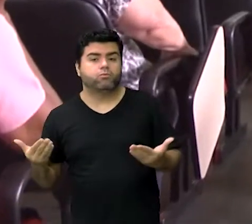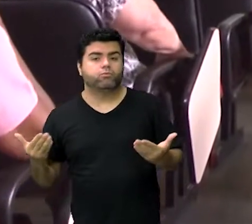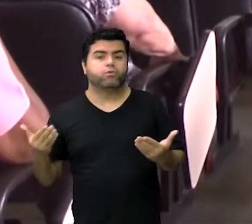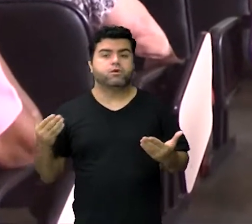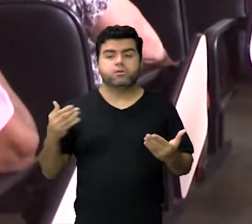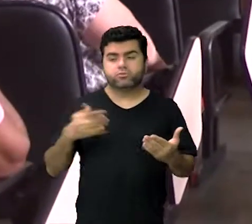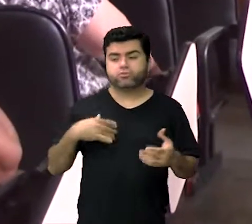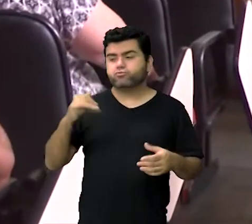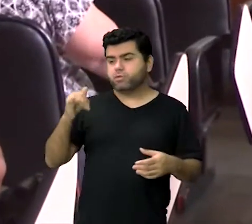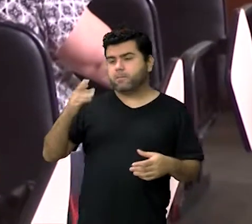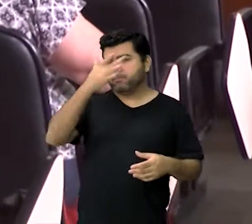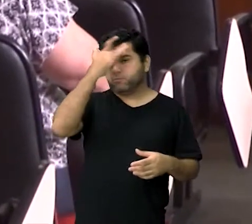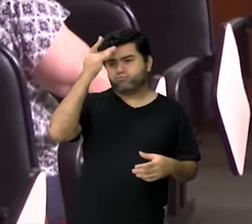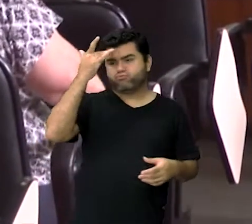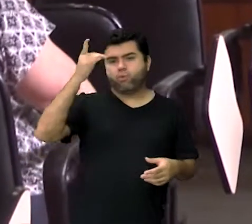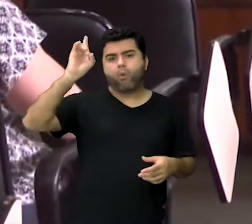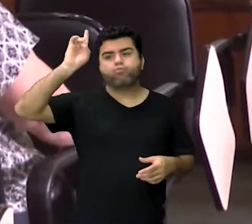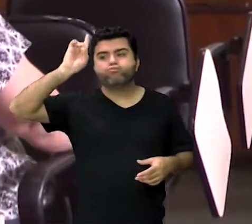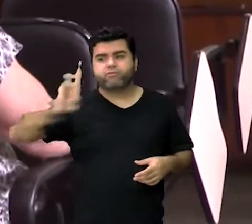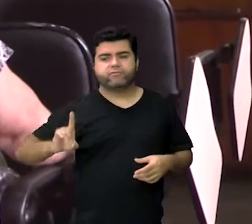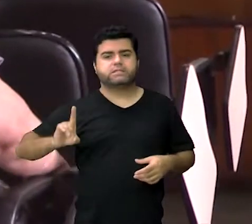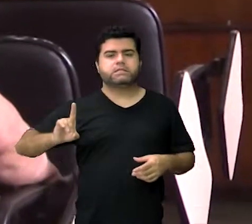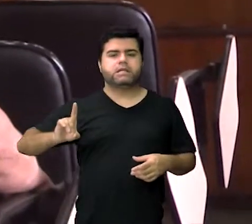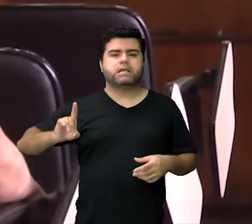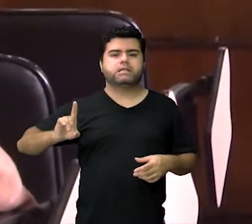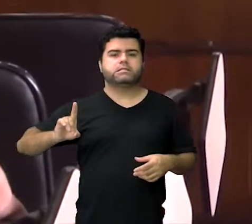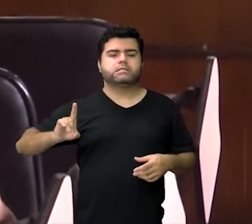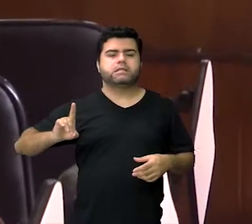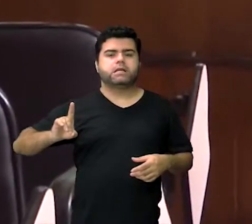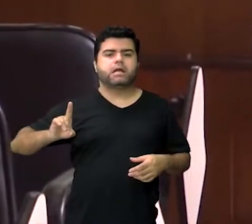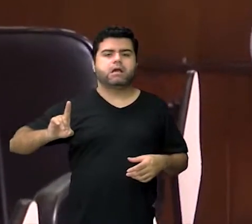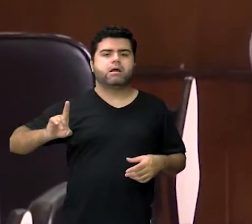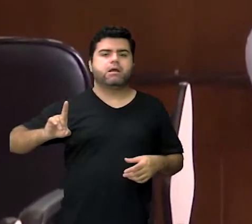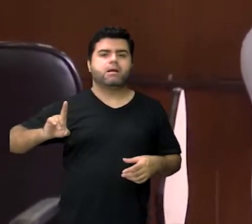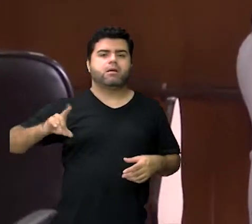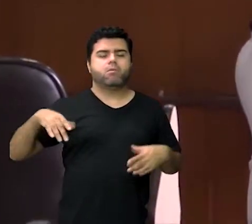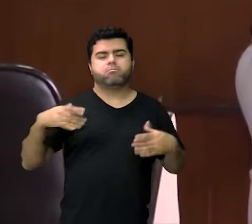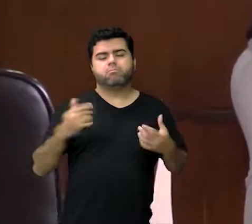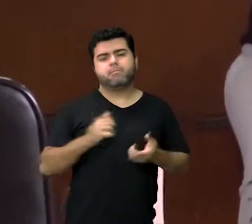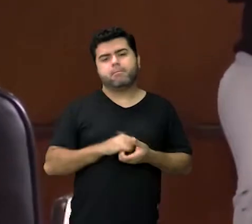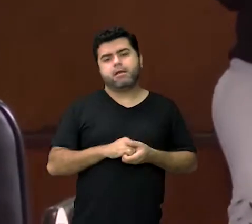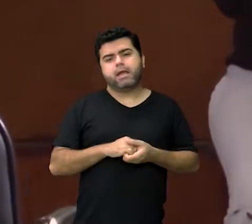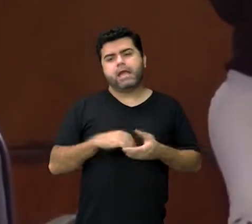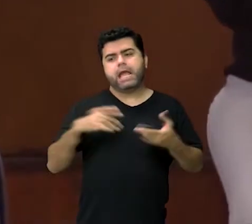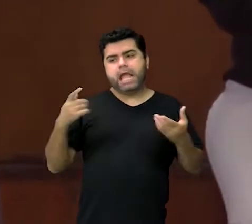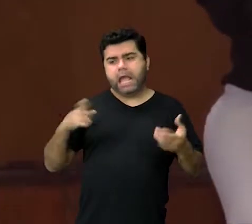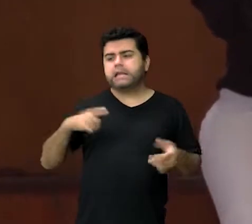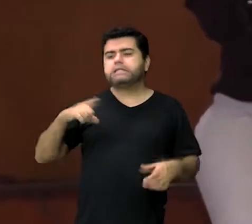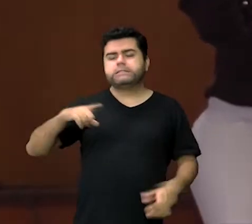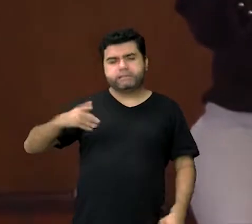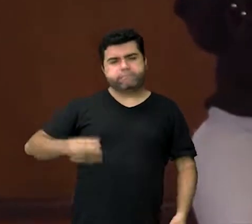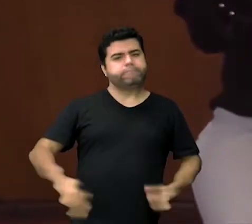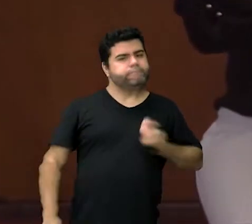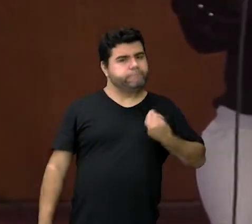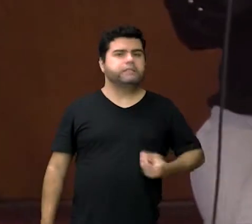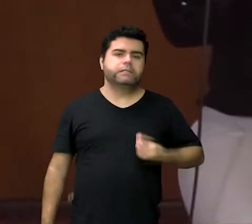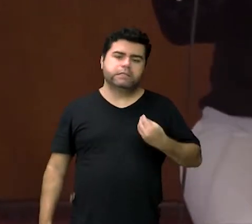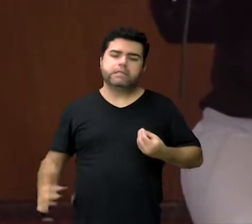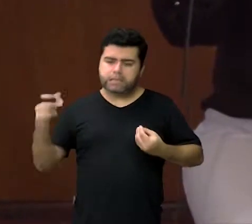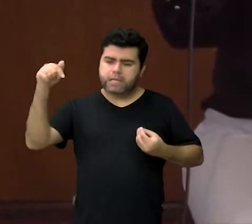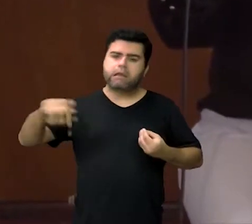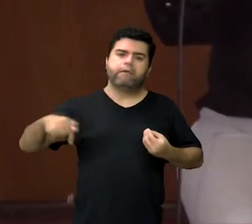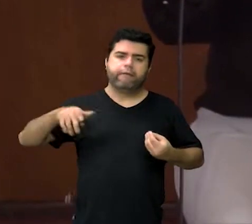pessoas especiais, pessoas com necessidade, né, especial, com deficiência, elas existem. E elas precisam